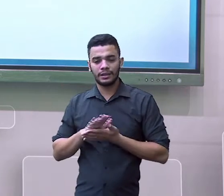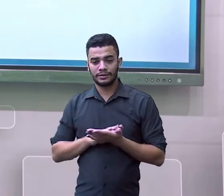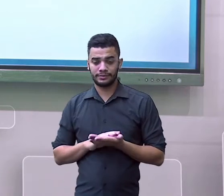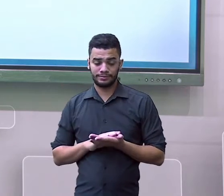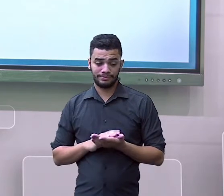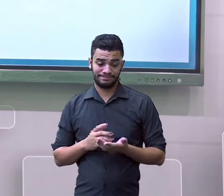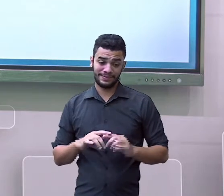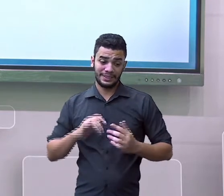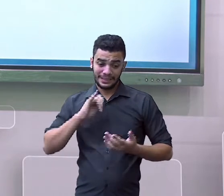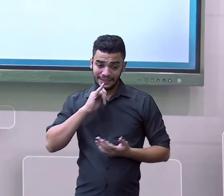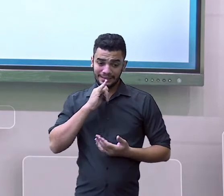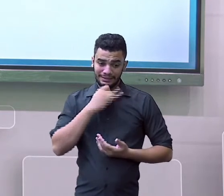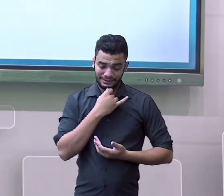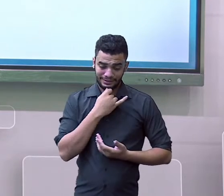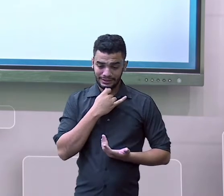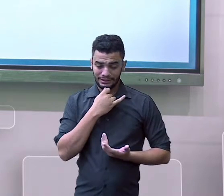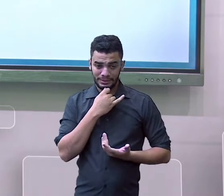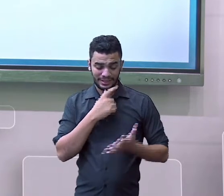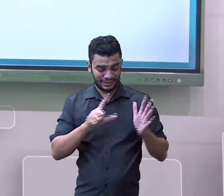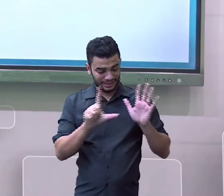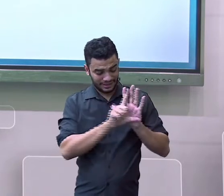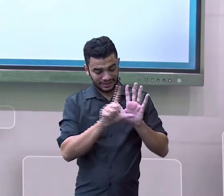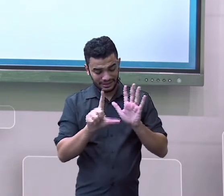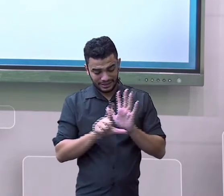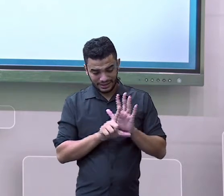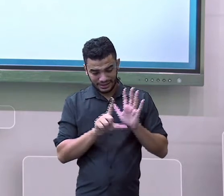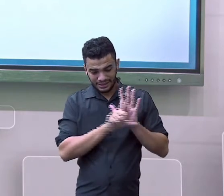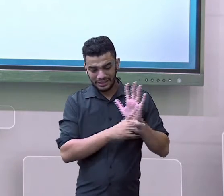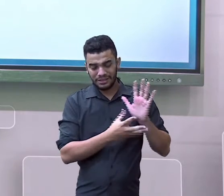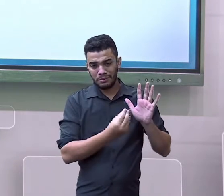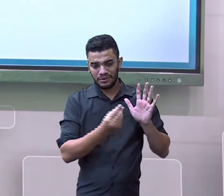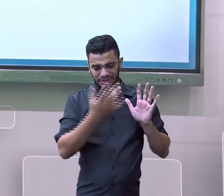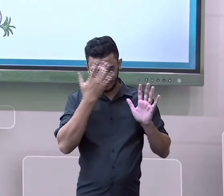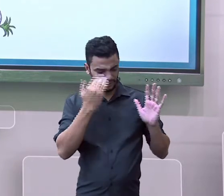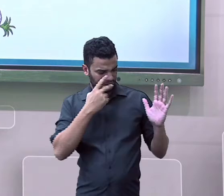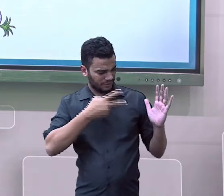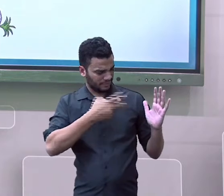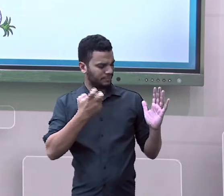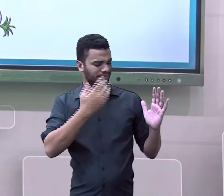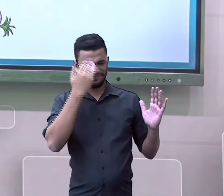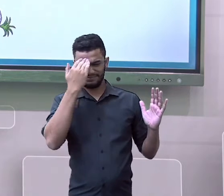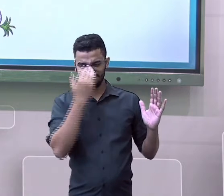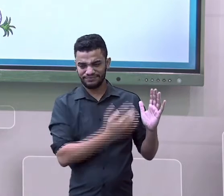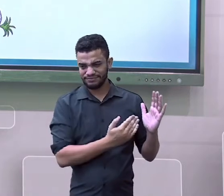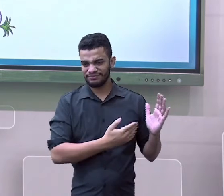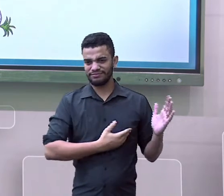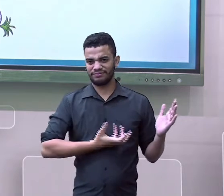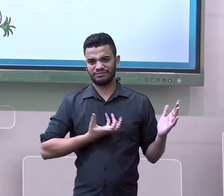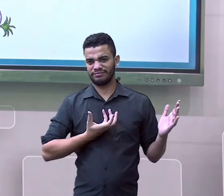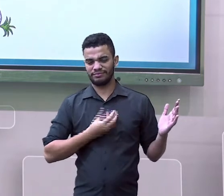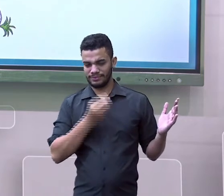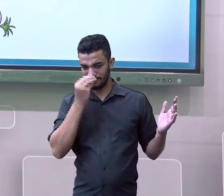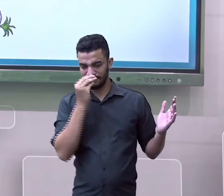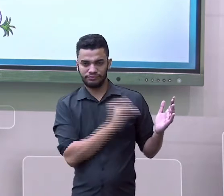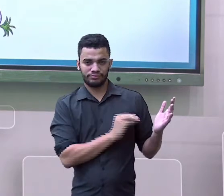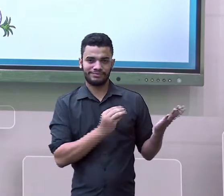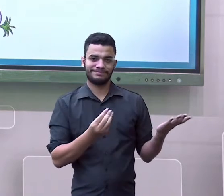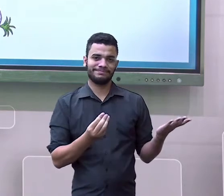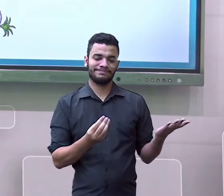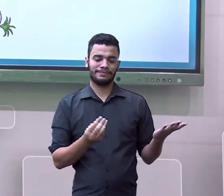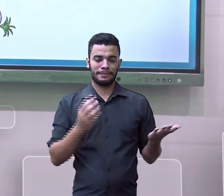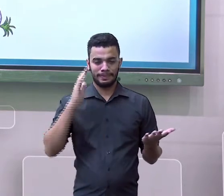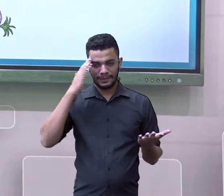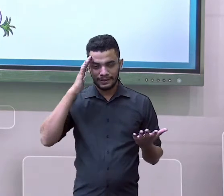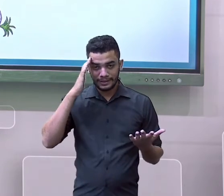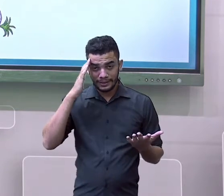e obedecidas. Para tal, é necessário repensar algumas de nossas leis